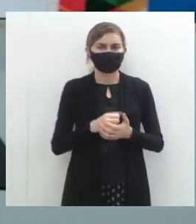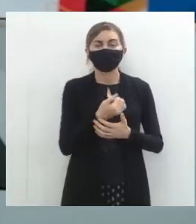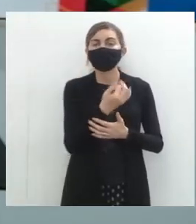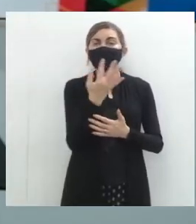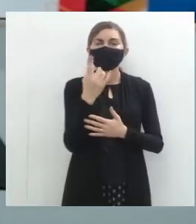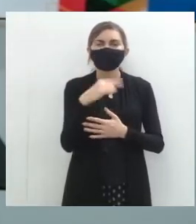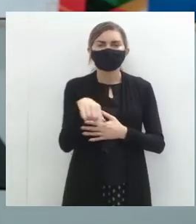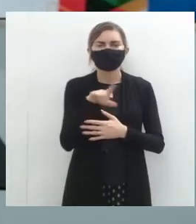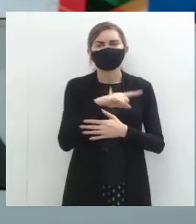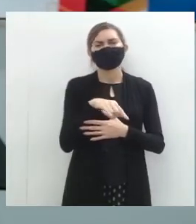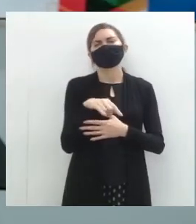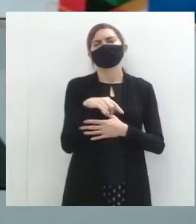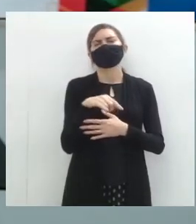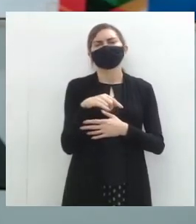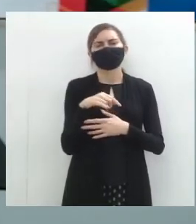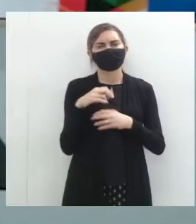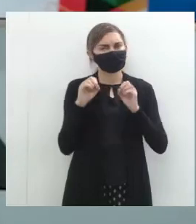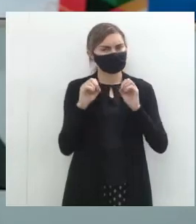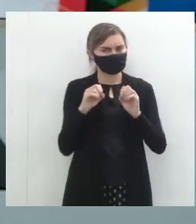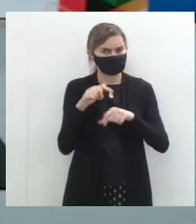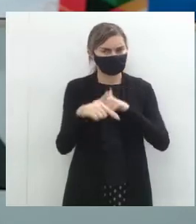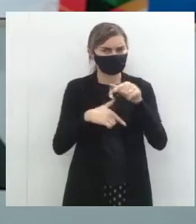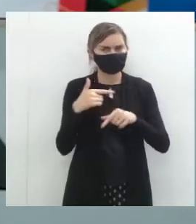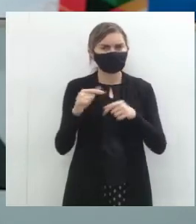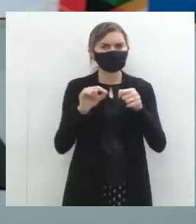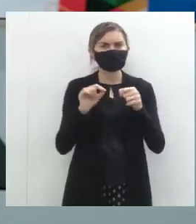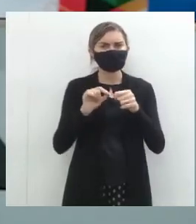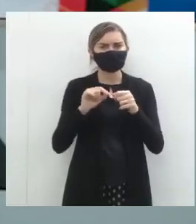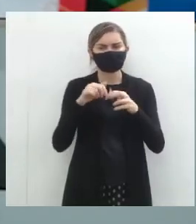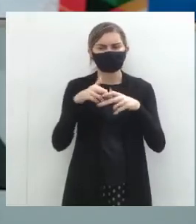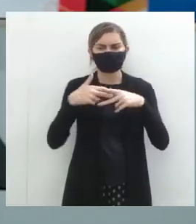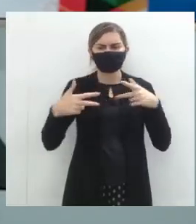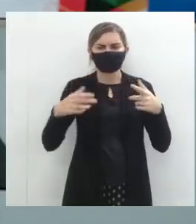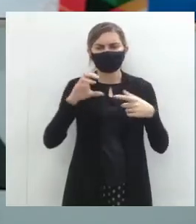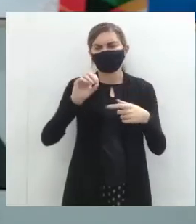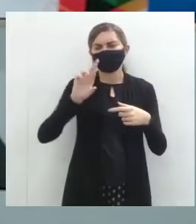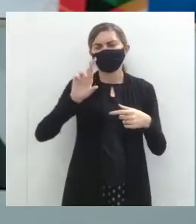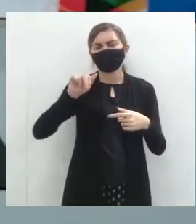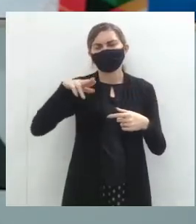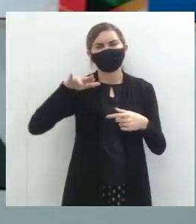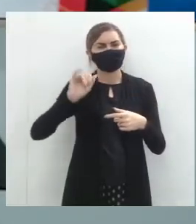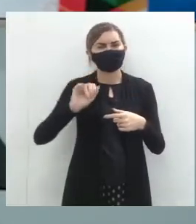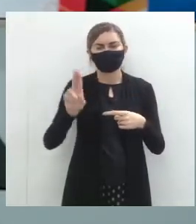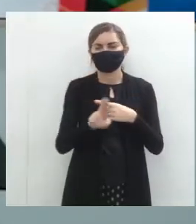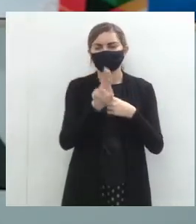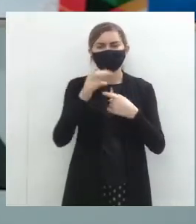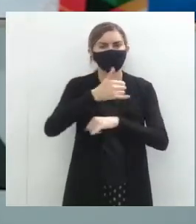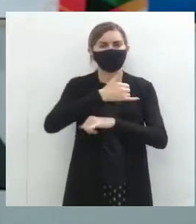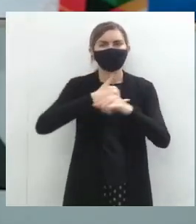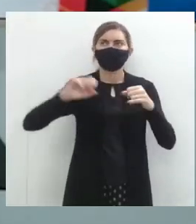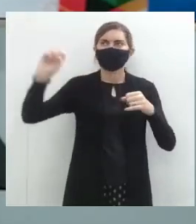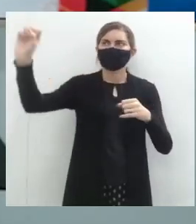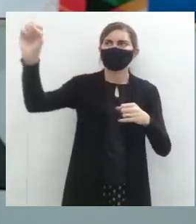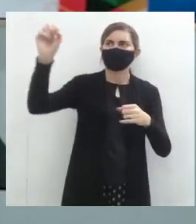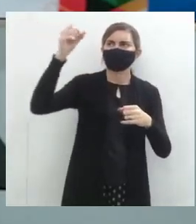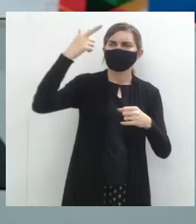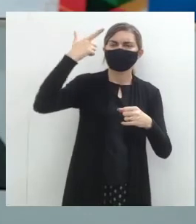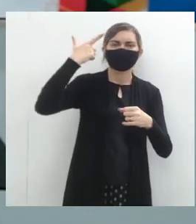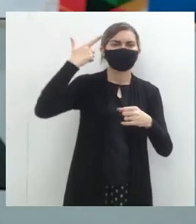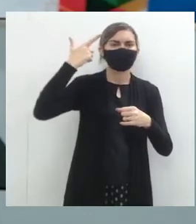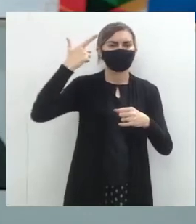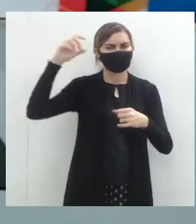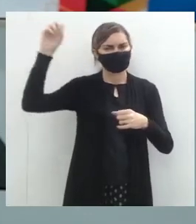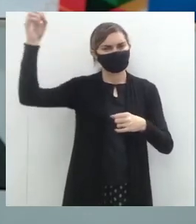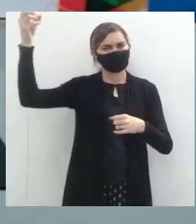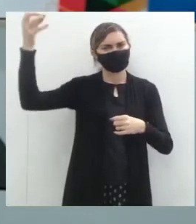a gente trabalha com fotossíntese, é a produção de substância orgânica usando a energia luminosa. É a produção